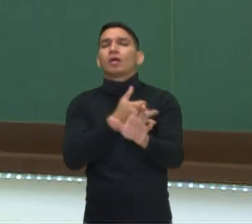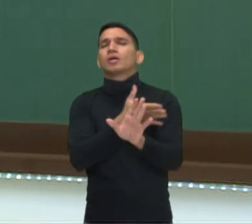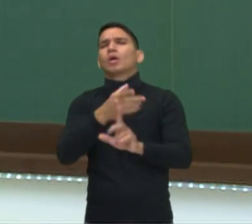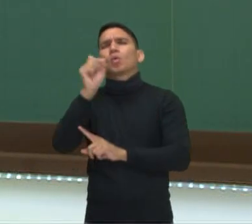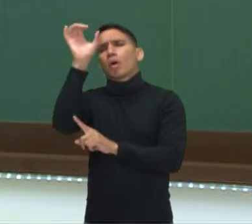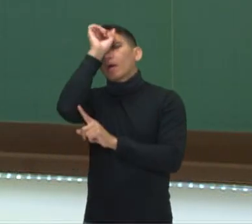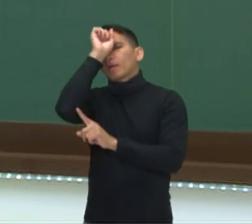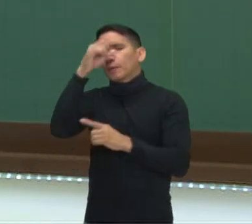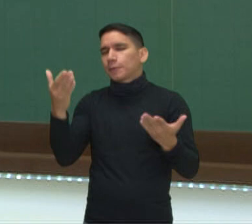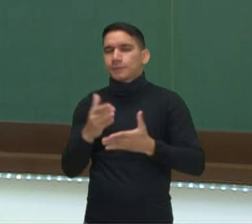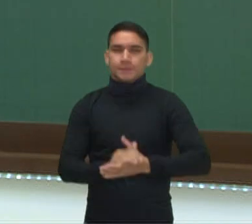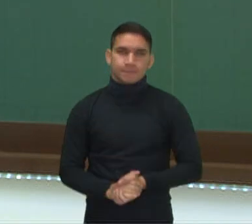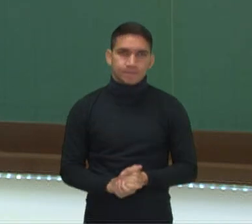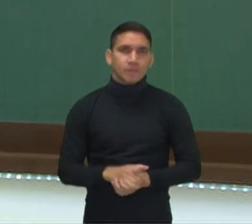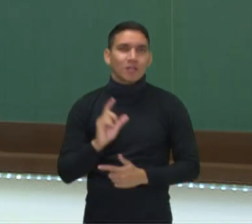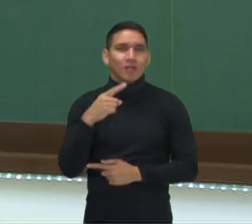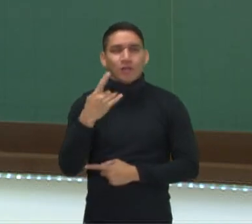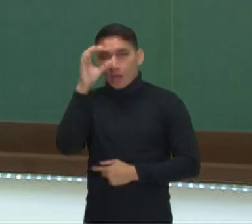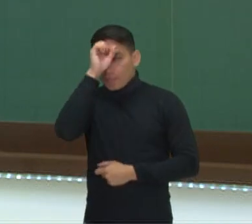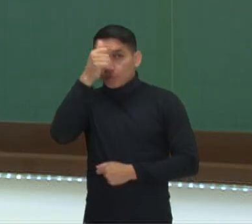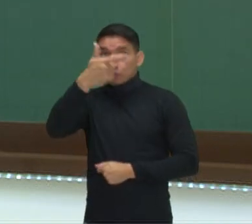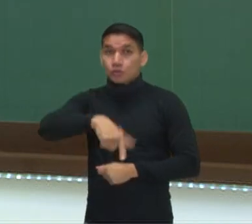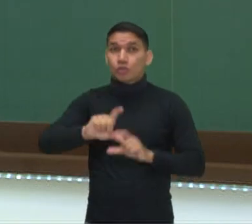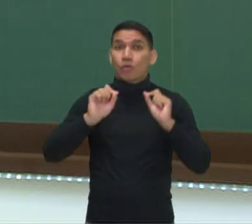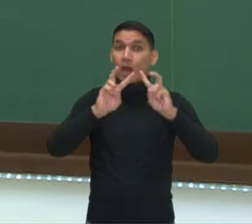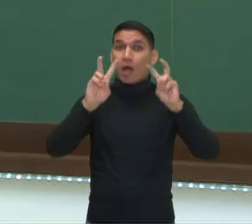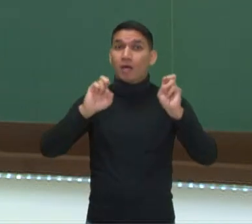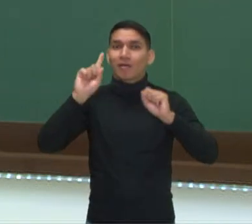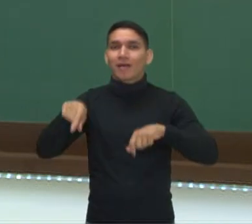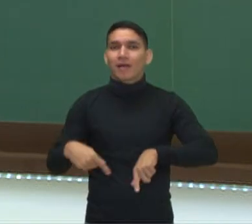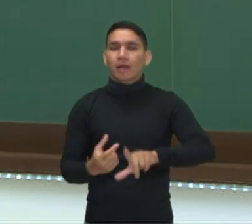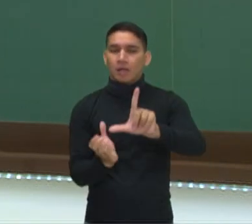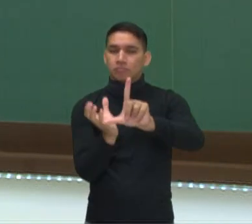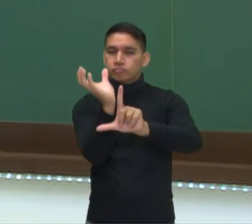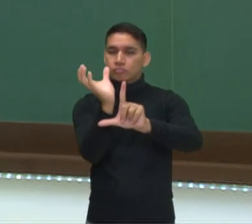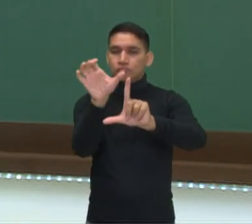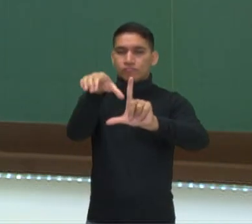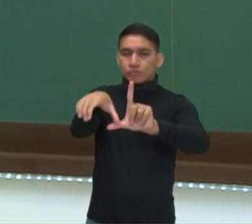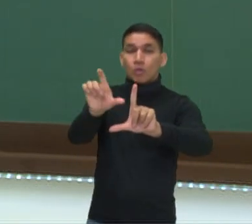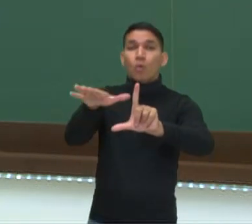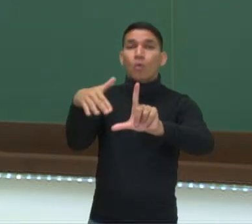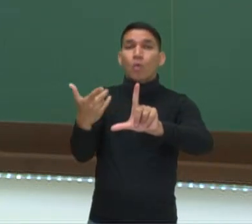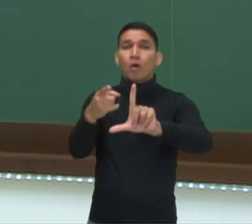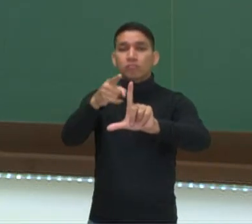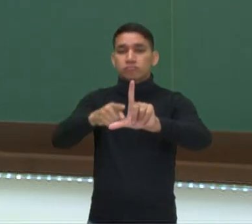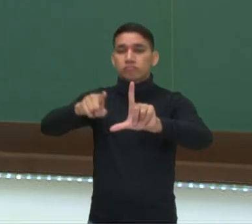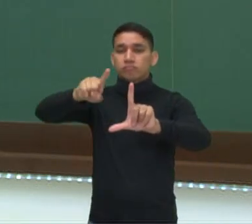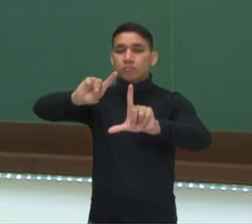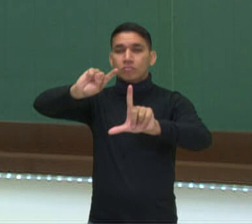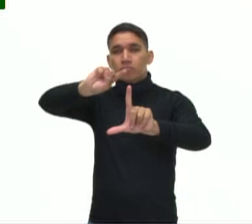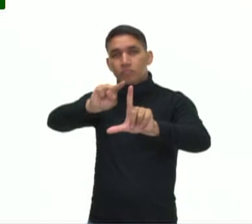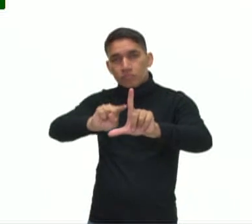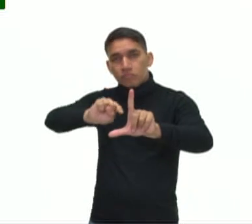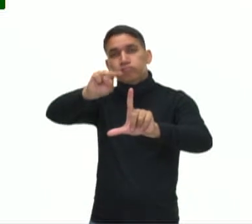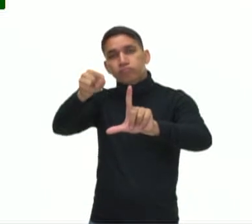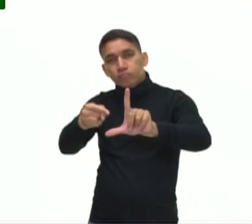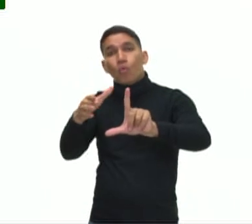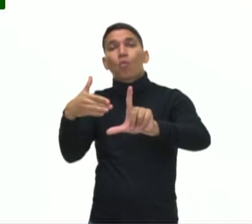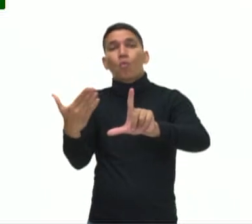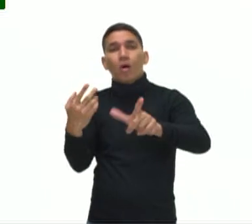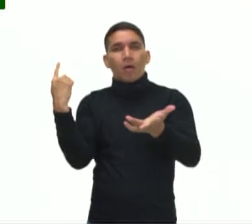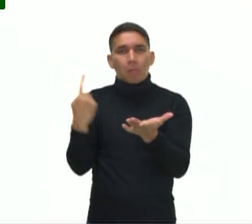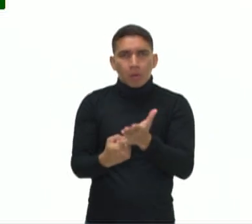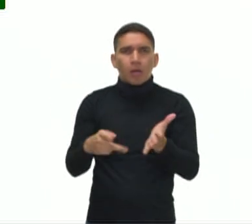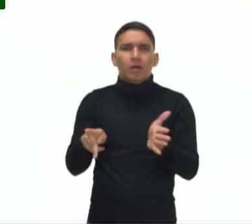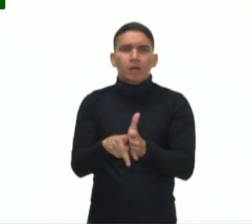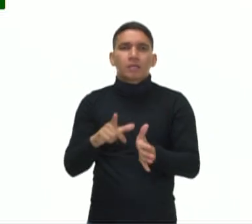hoje. Então, a gente viu novamente, pessoal, sobre o vértice da parábola, né? Então, o vértice da parábola, que eu consigo determinar de